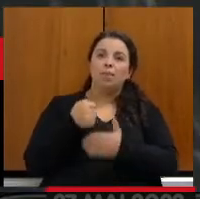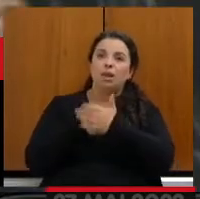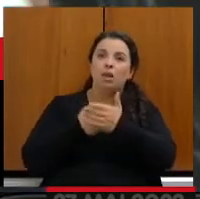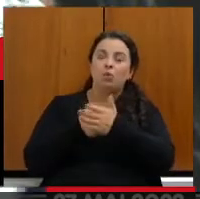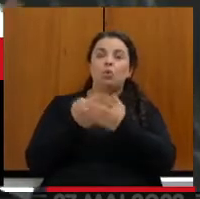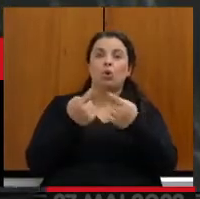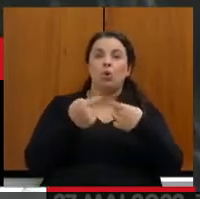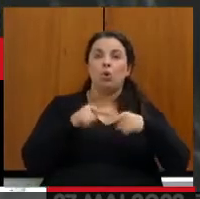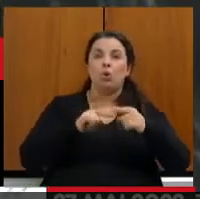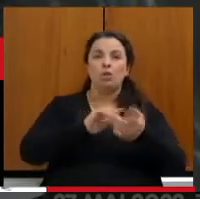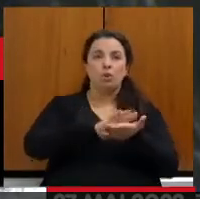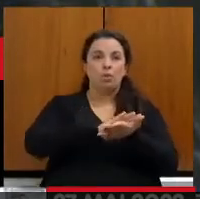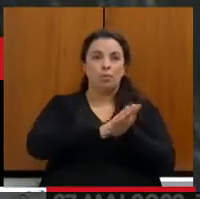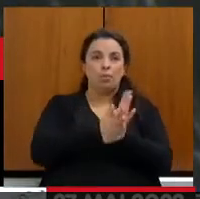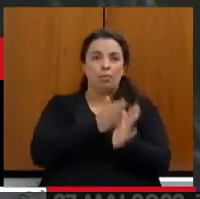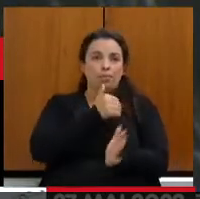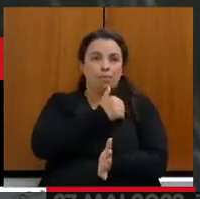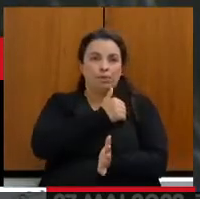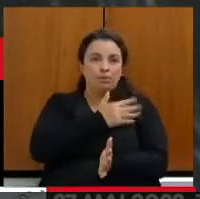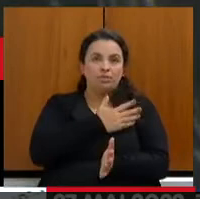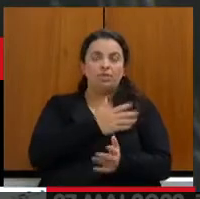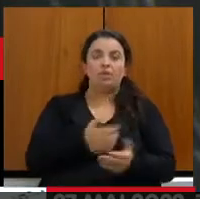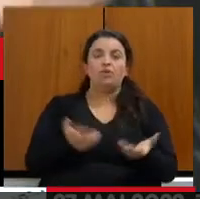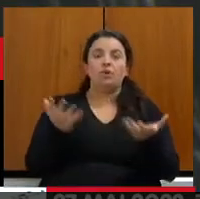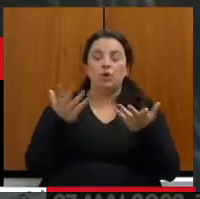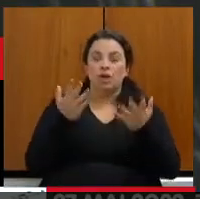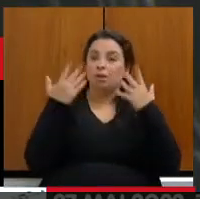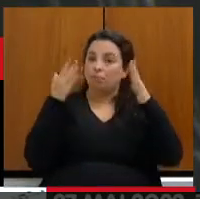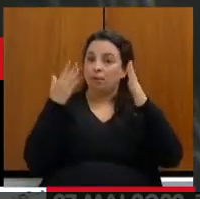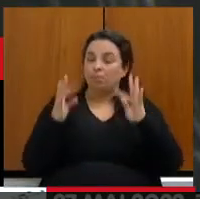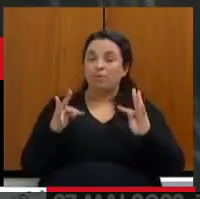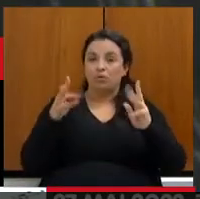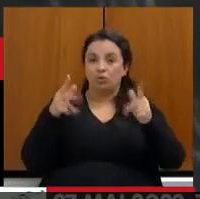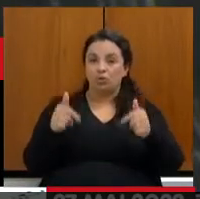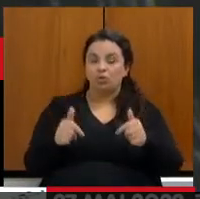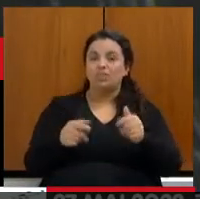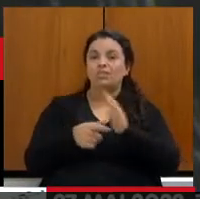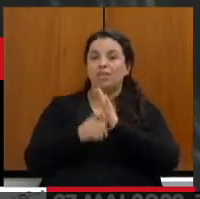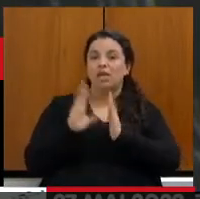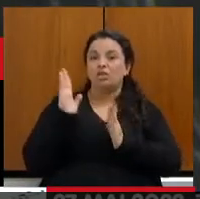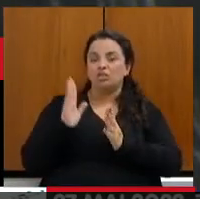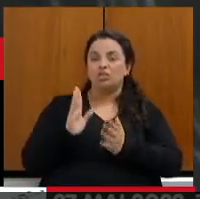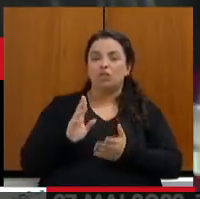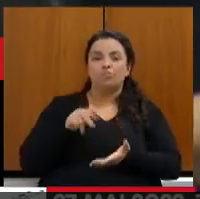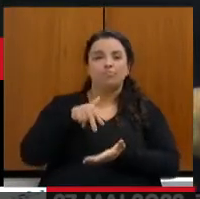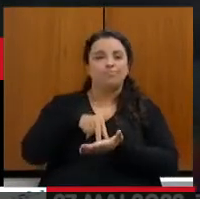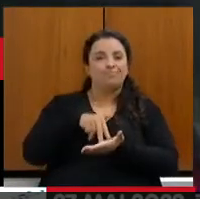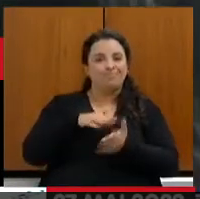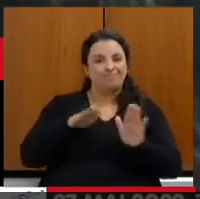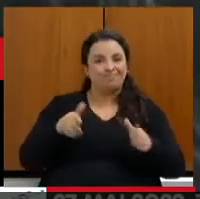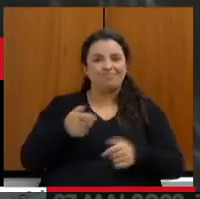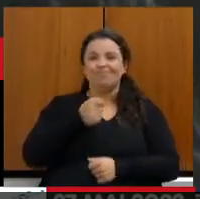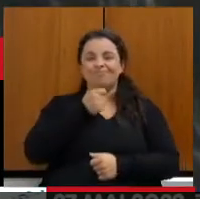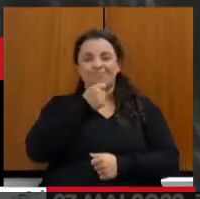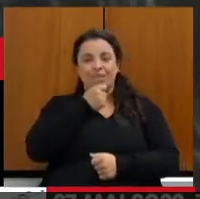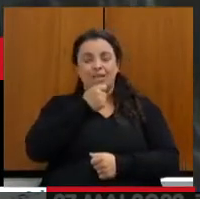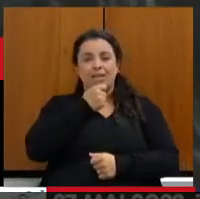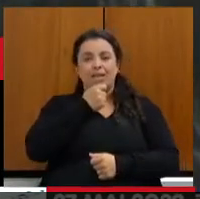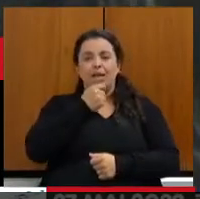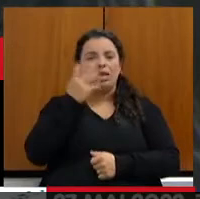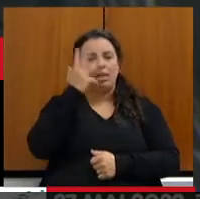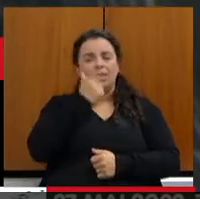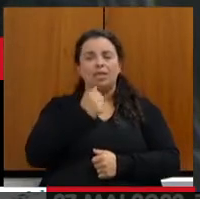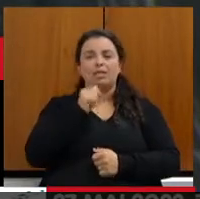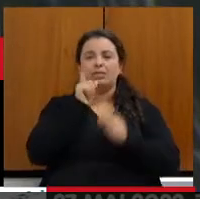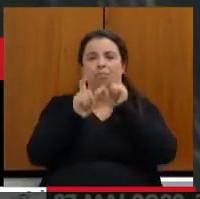né quero parabenizar a todas vocês que já teve aqui em cima e falou umas lindas palavras e